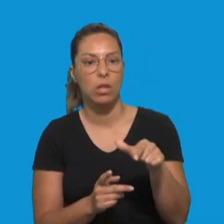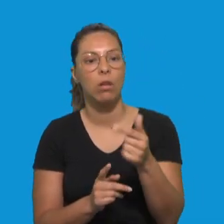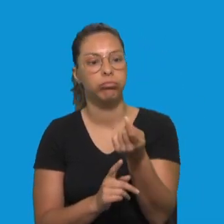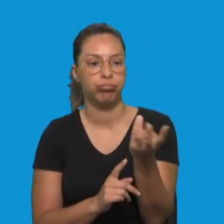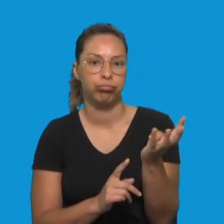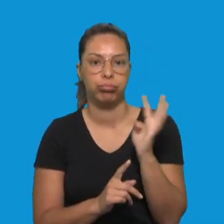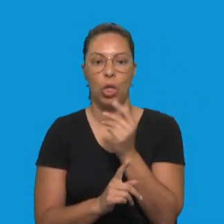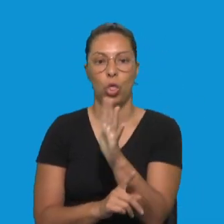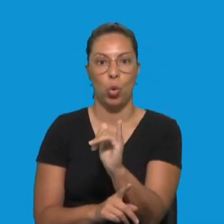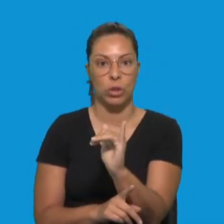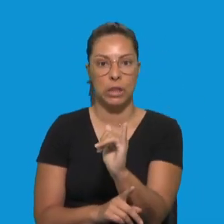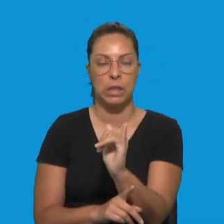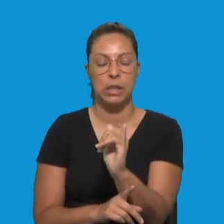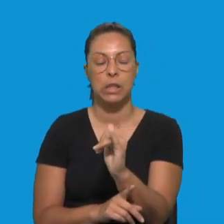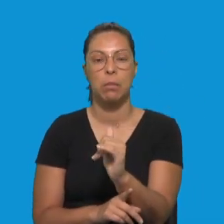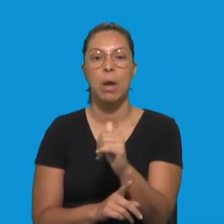isto. Desta